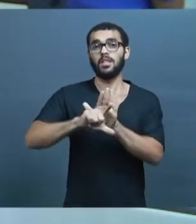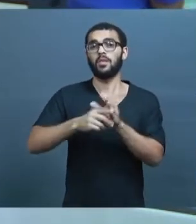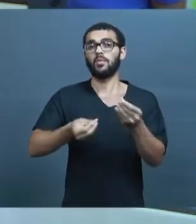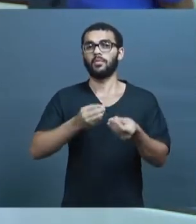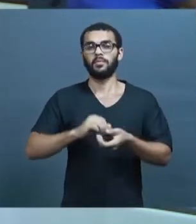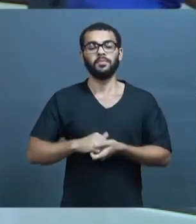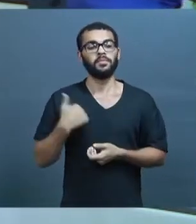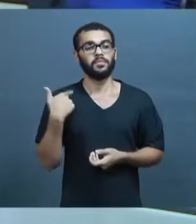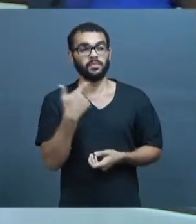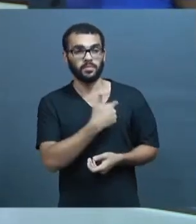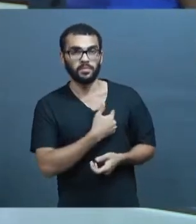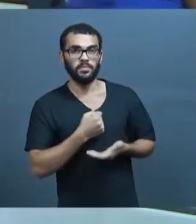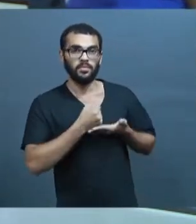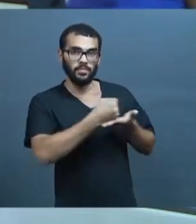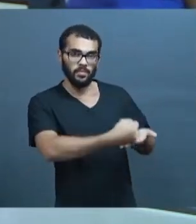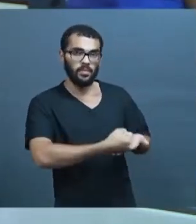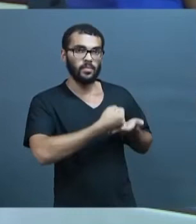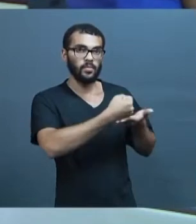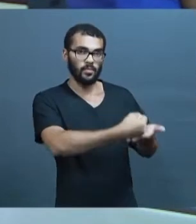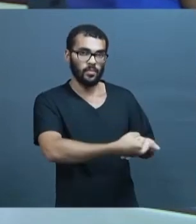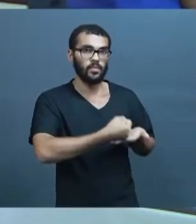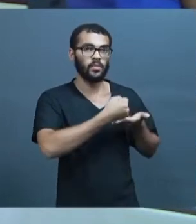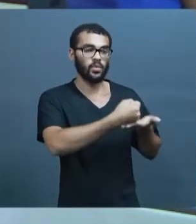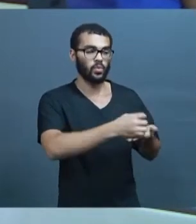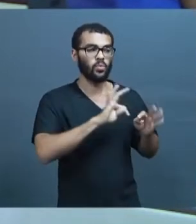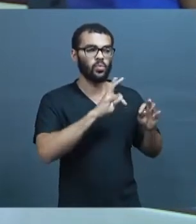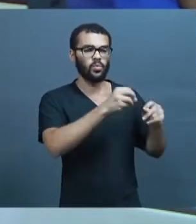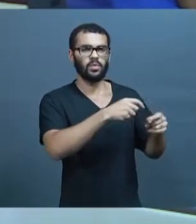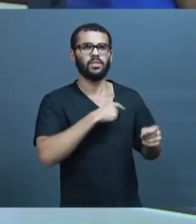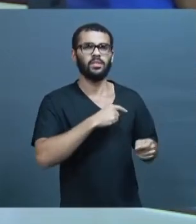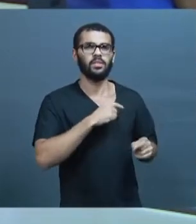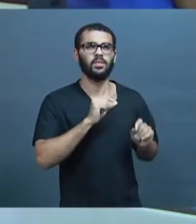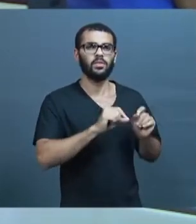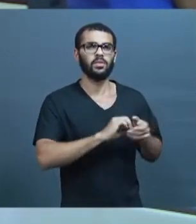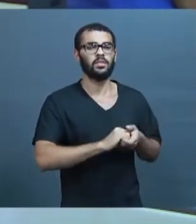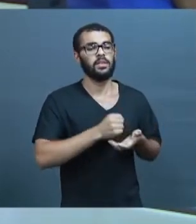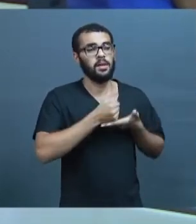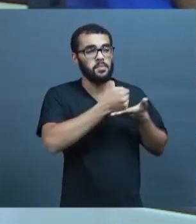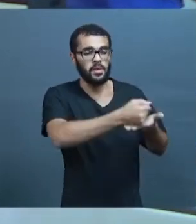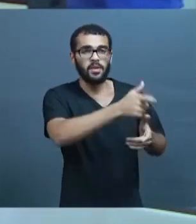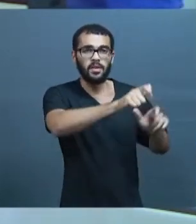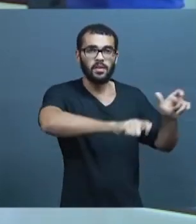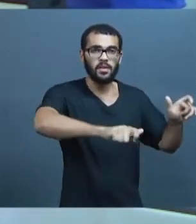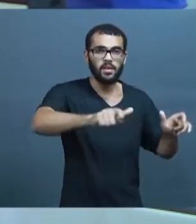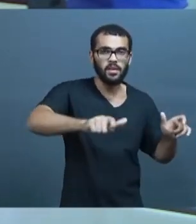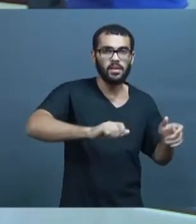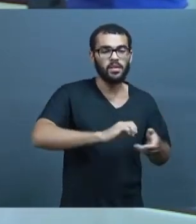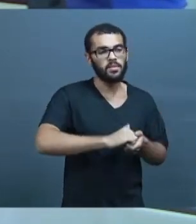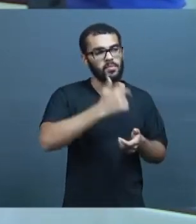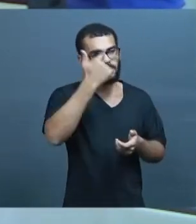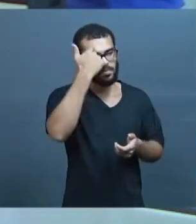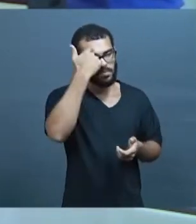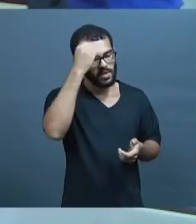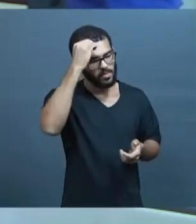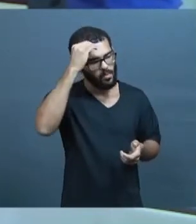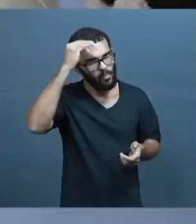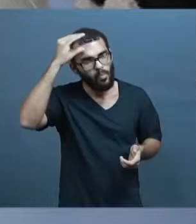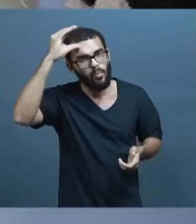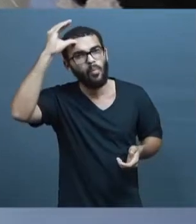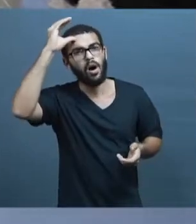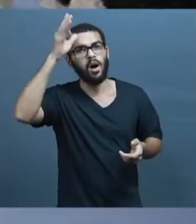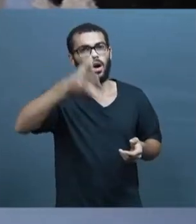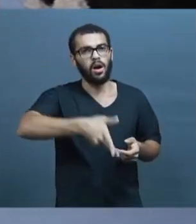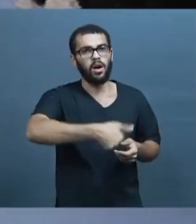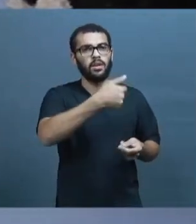faz para apoiar os biotérios, tudo que é feito no sentido de apoiar as pessoas, aumentando o conhecimento, divulgando